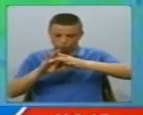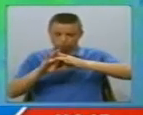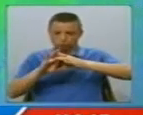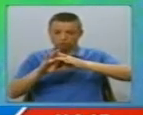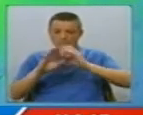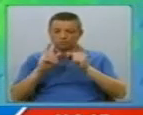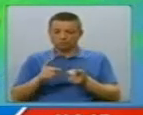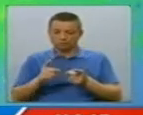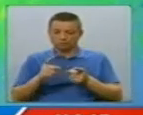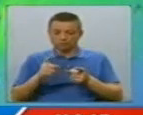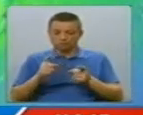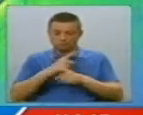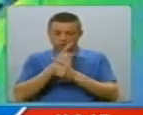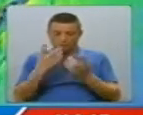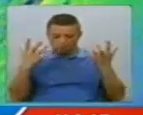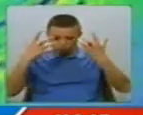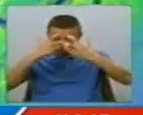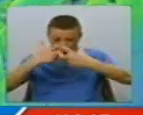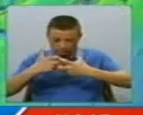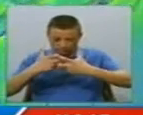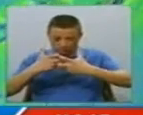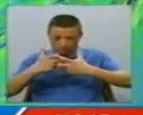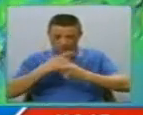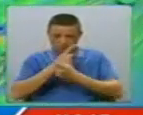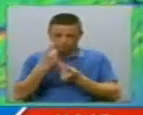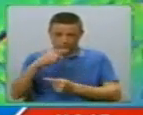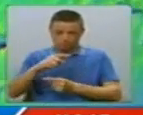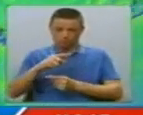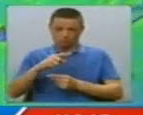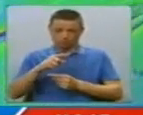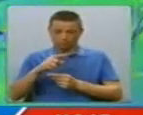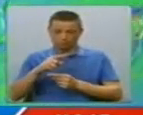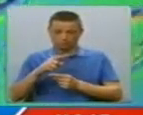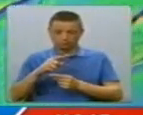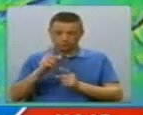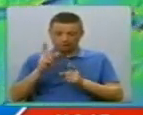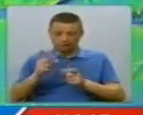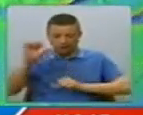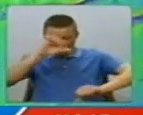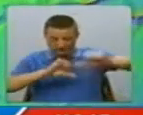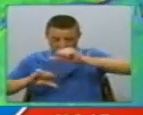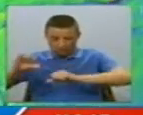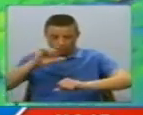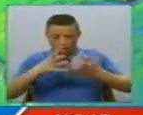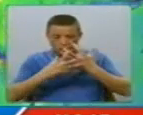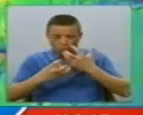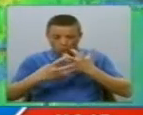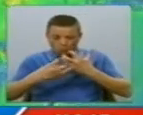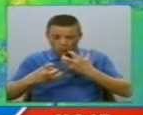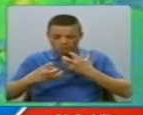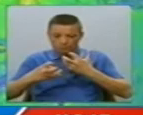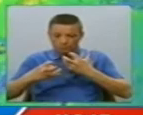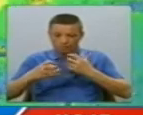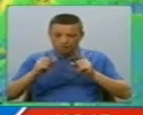ao obscurecimento, digamos assim, daquela região, porque é um composto orgânico, um composto químico, aliás, que absorve, sobretudo no campo do